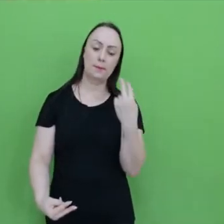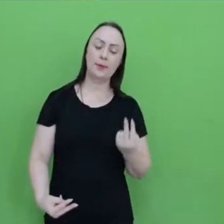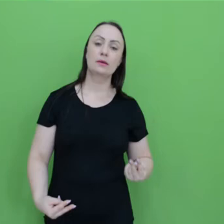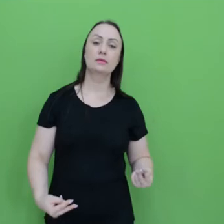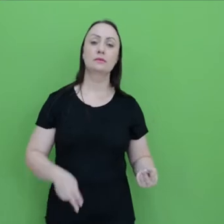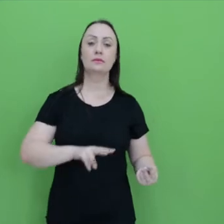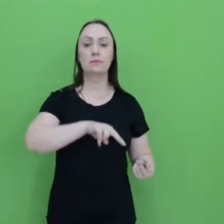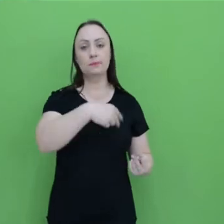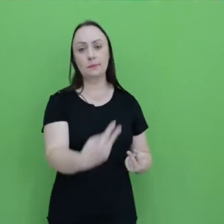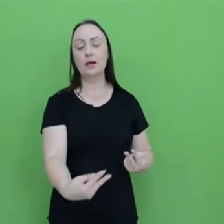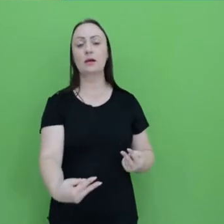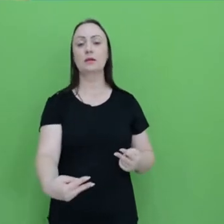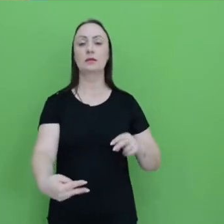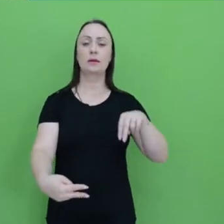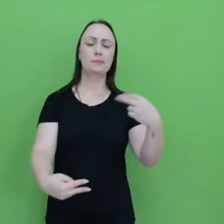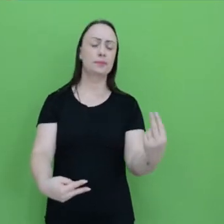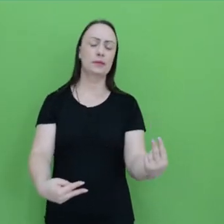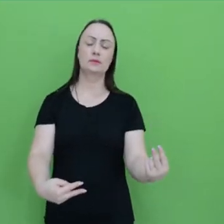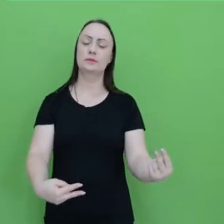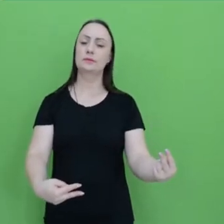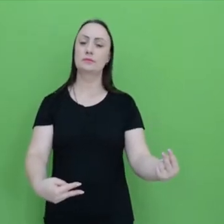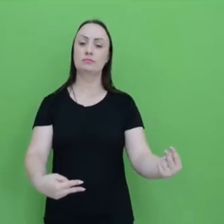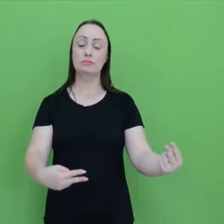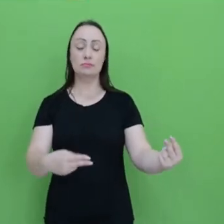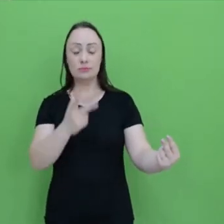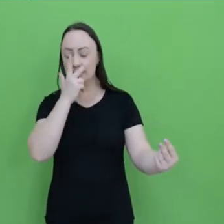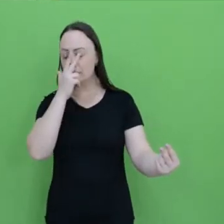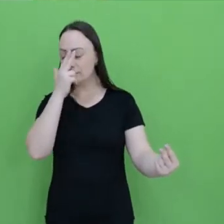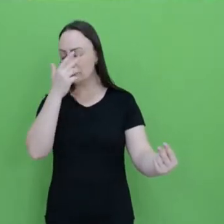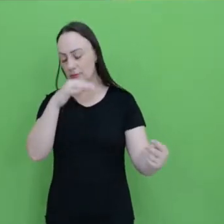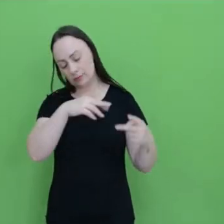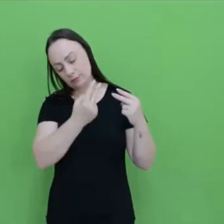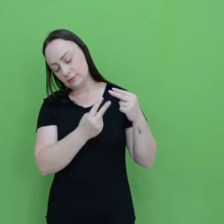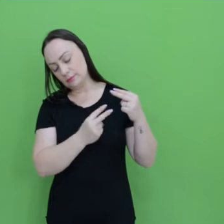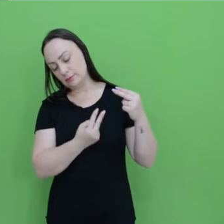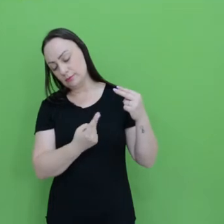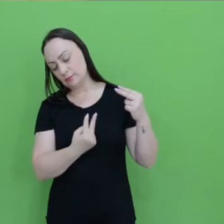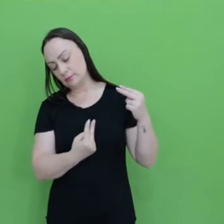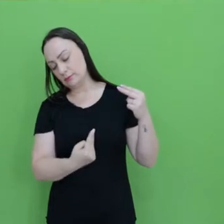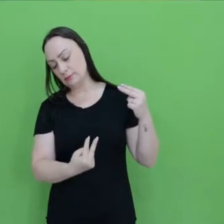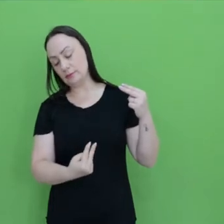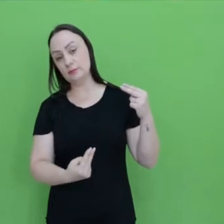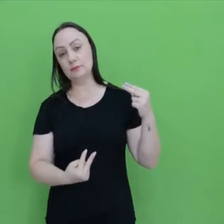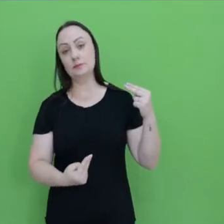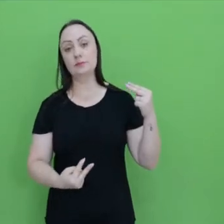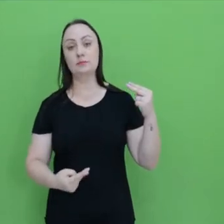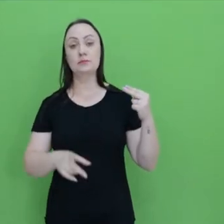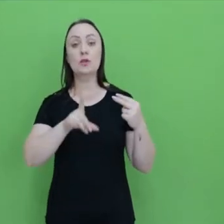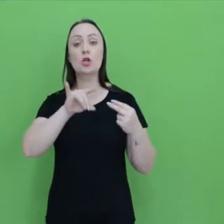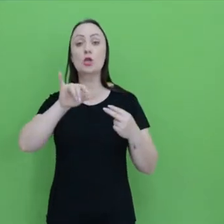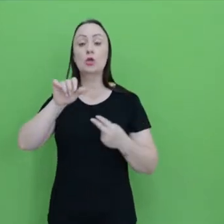ares, um a um, caindo, caindo, caindo.